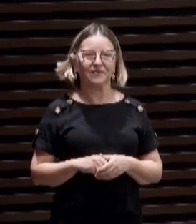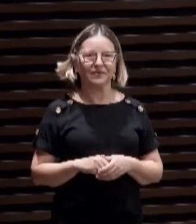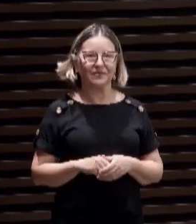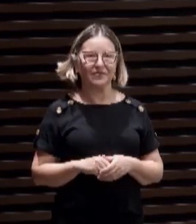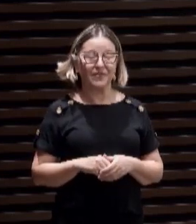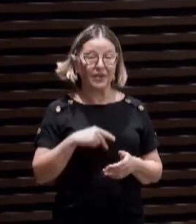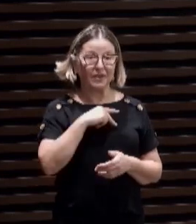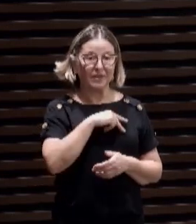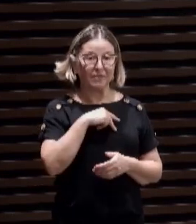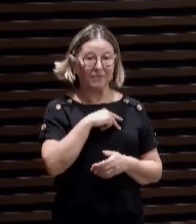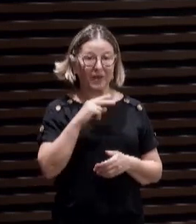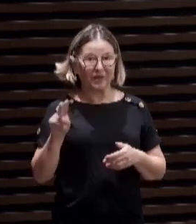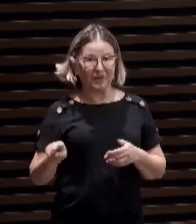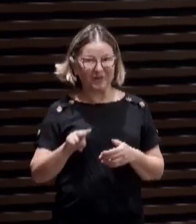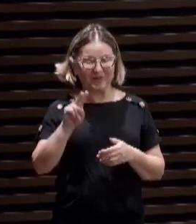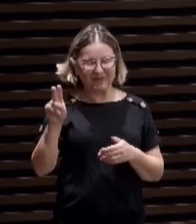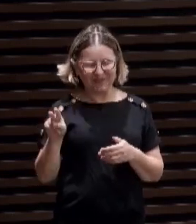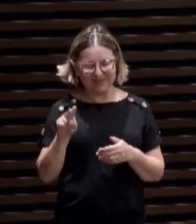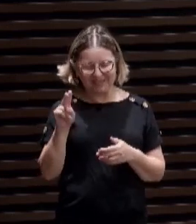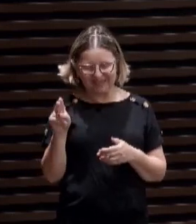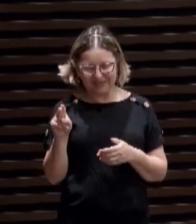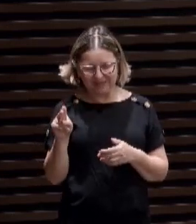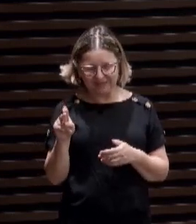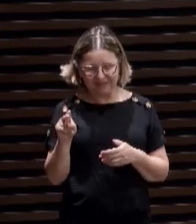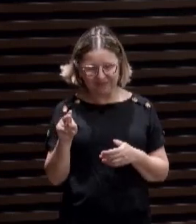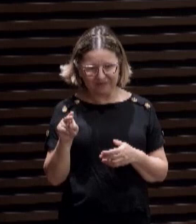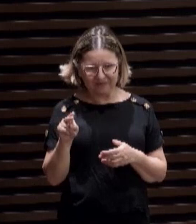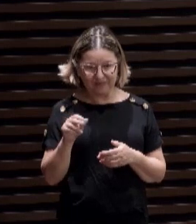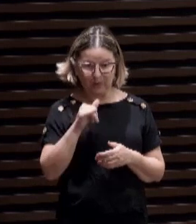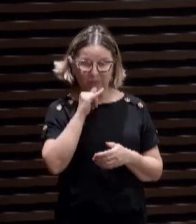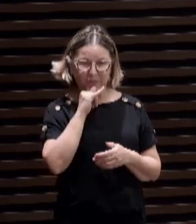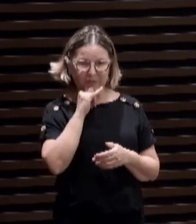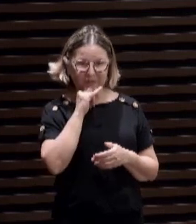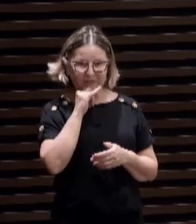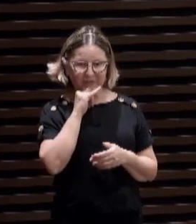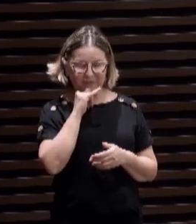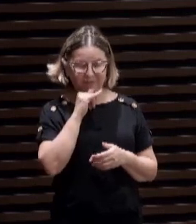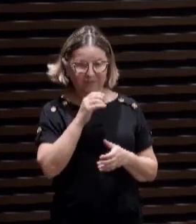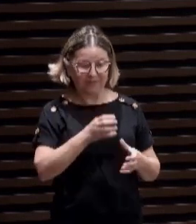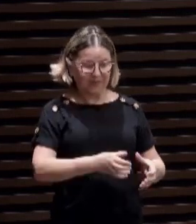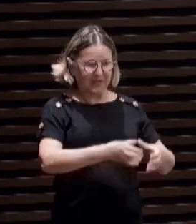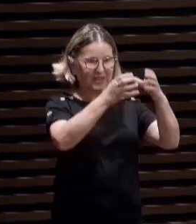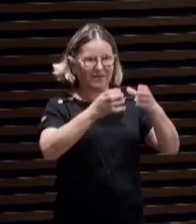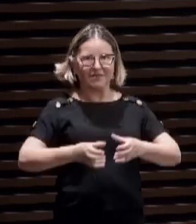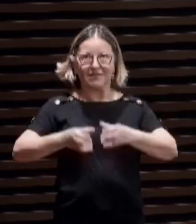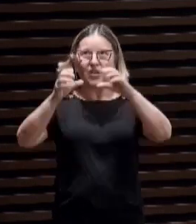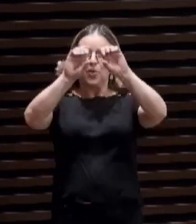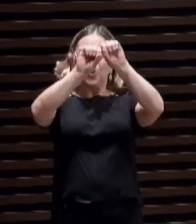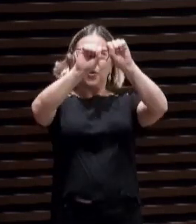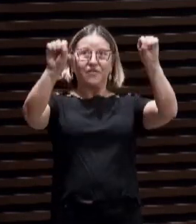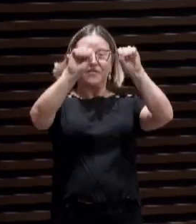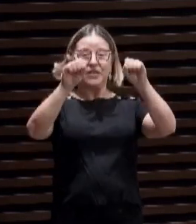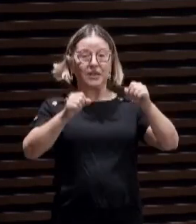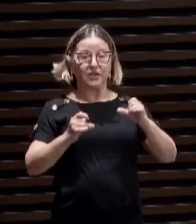apóstolo usa pode referir-se ao fato de que as colunas ou vigas de um edifício podem